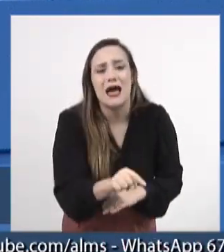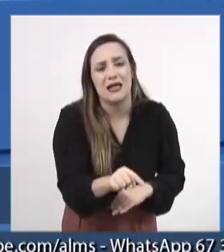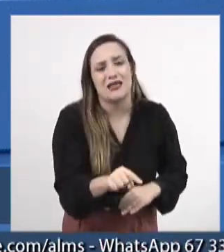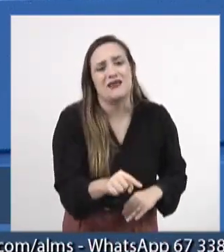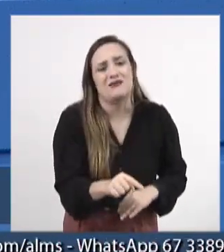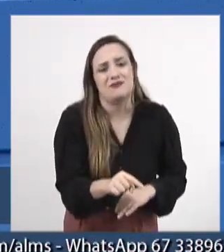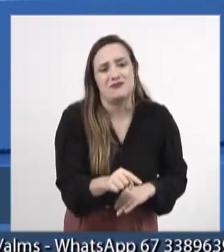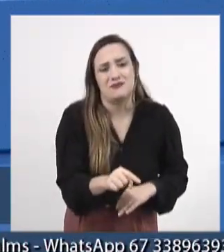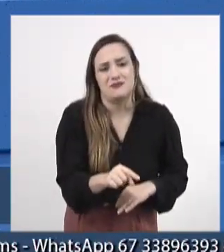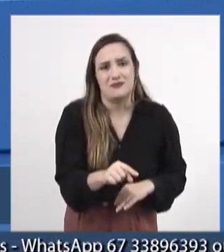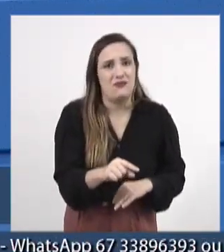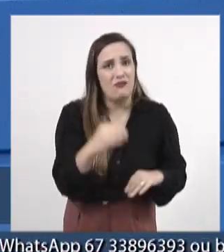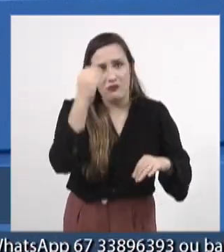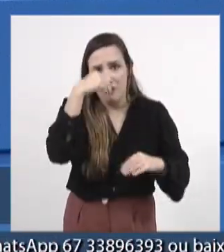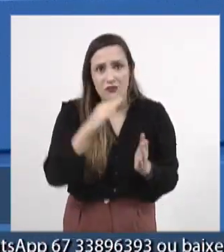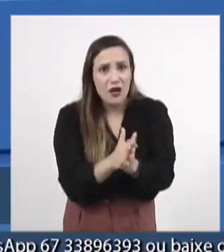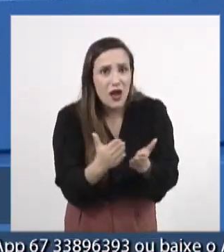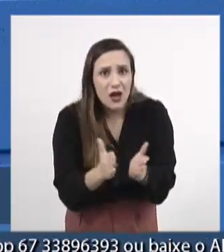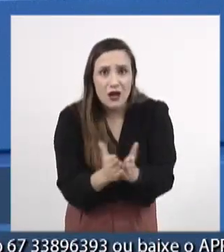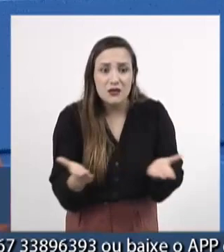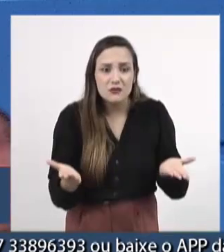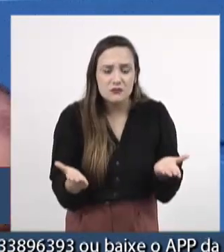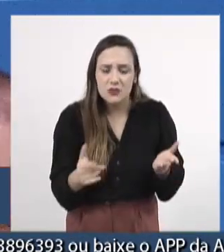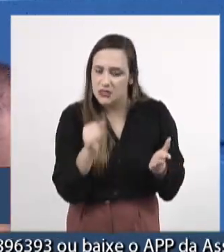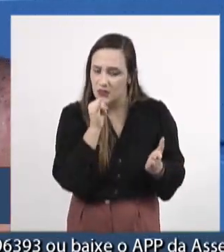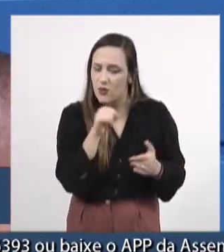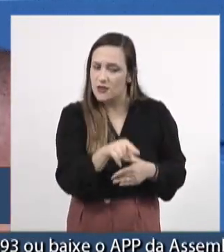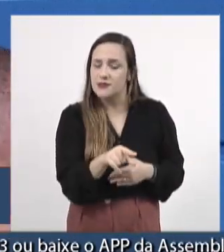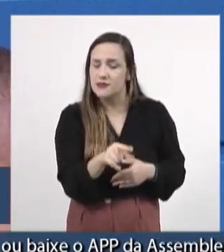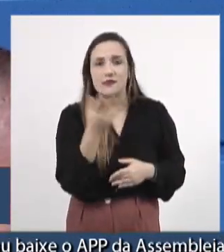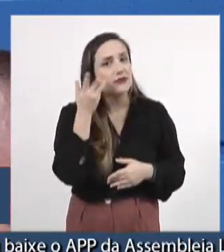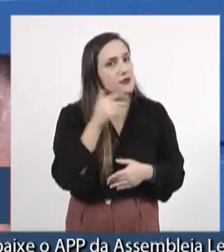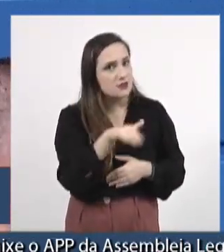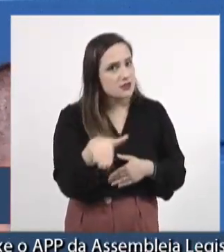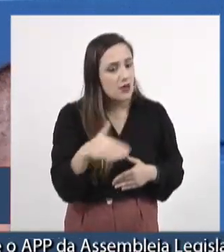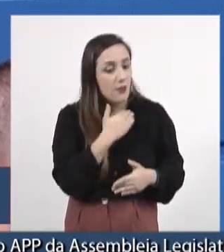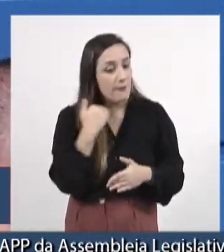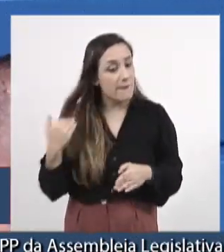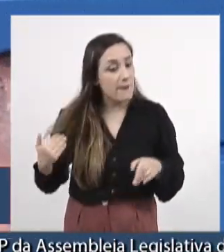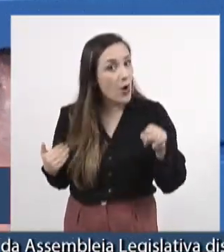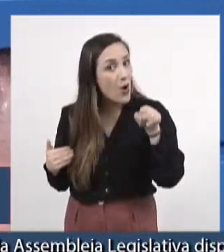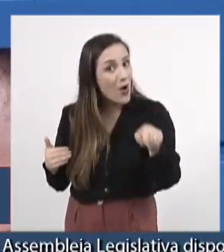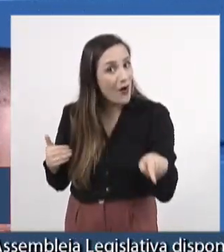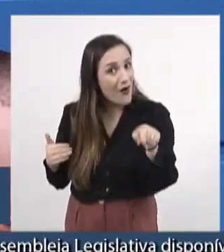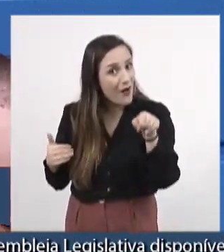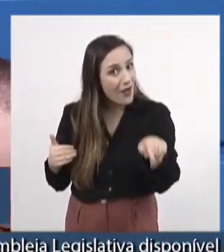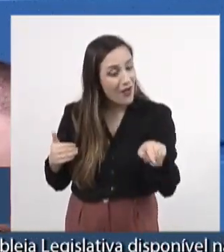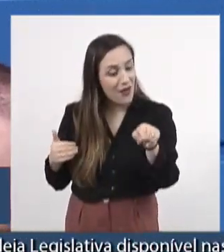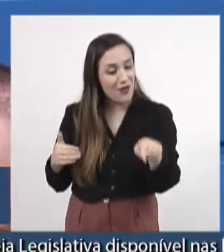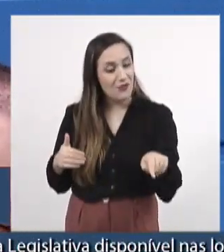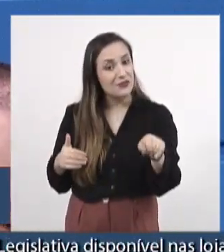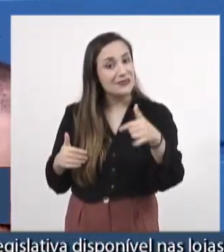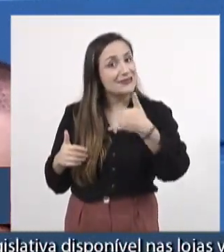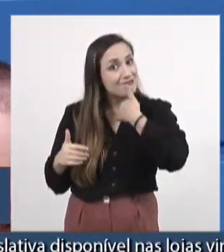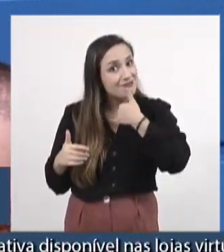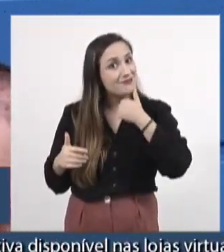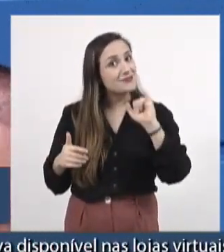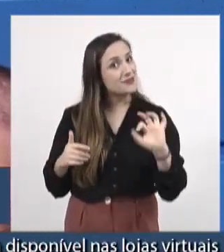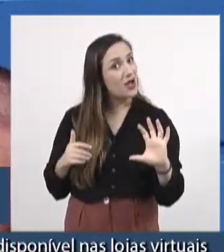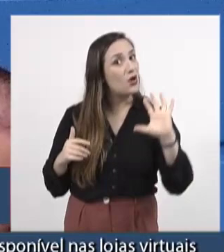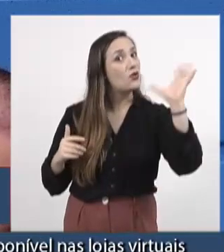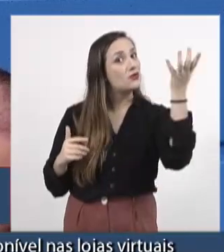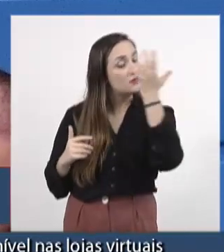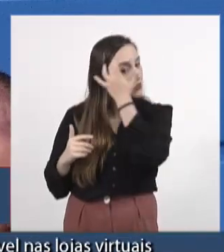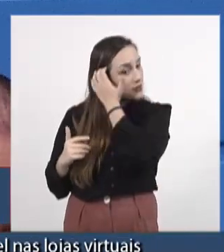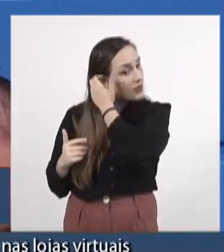social. A área onde essa criança a morte vem a óbito numa situação tão trágica como a gente viu